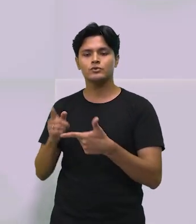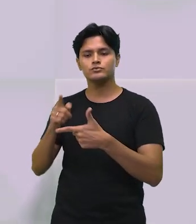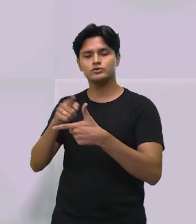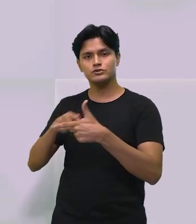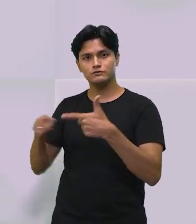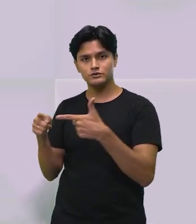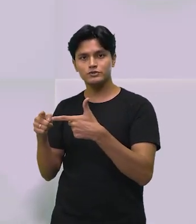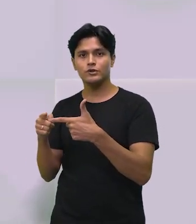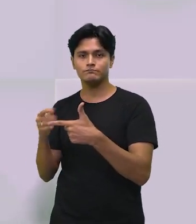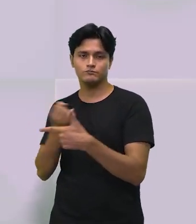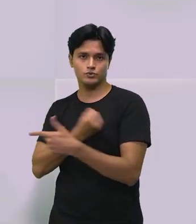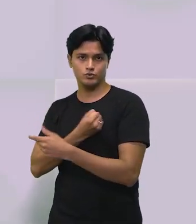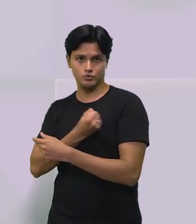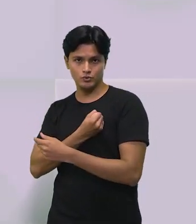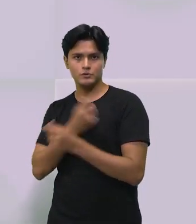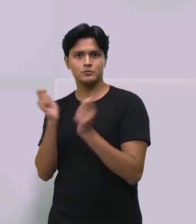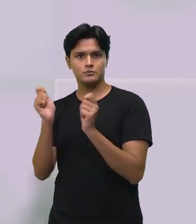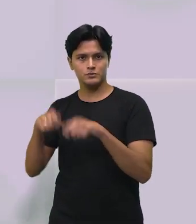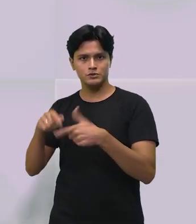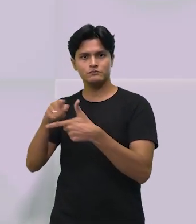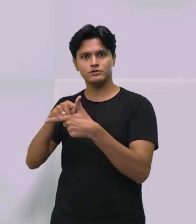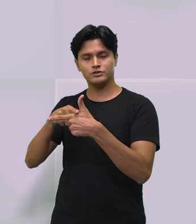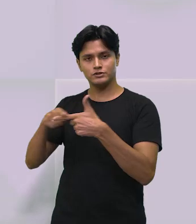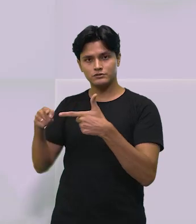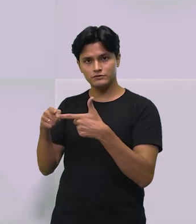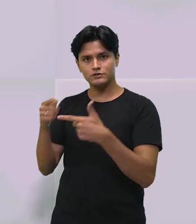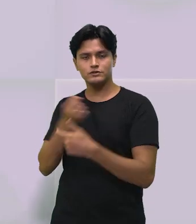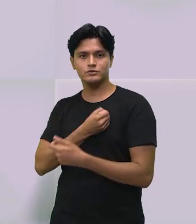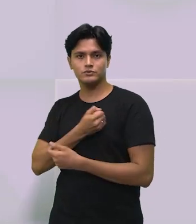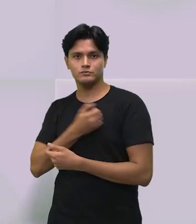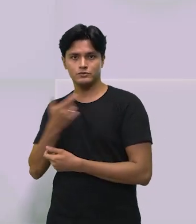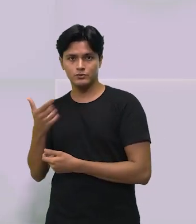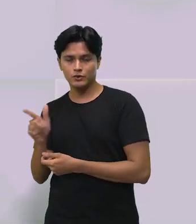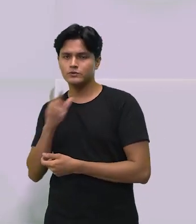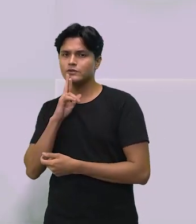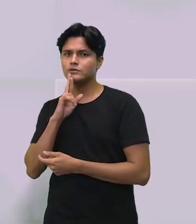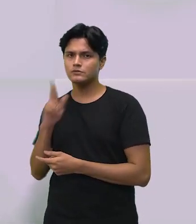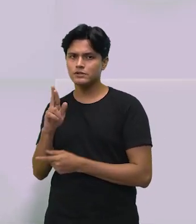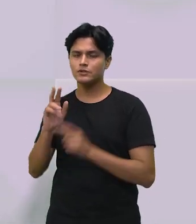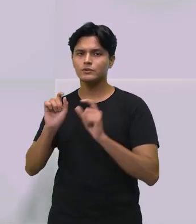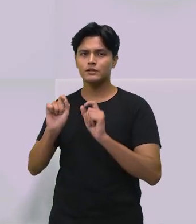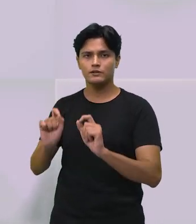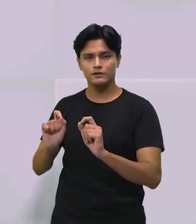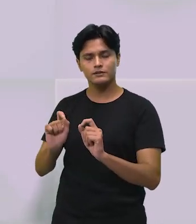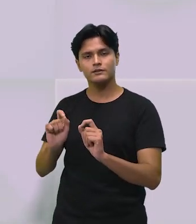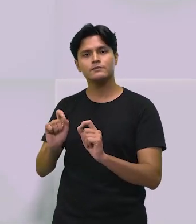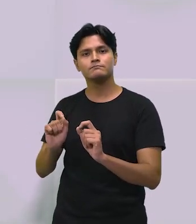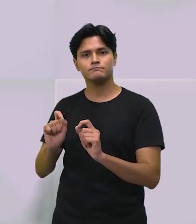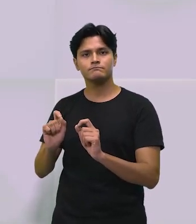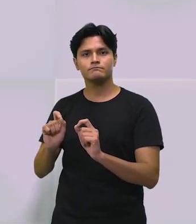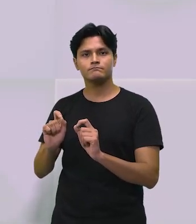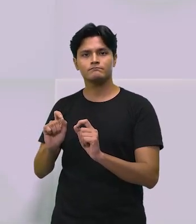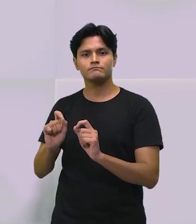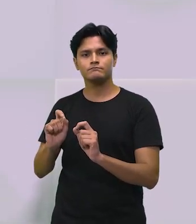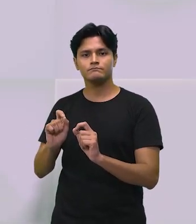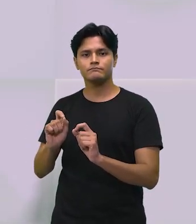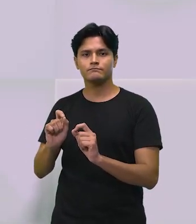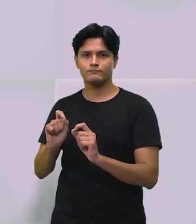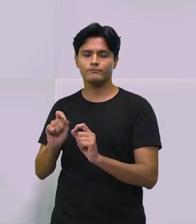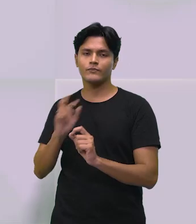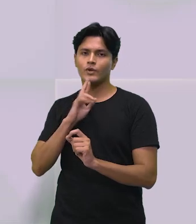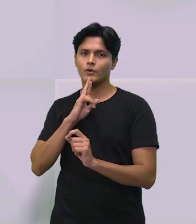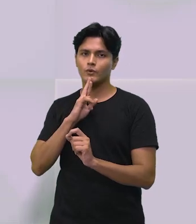que você vai dividir um certo número por ele e o resultado, tá? Vai ter que deixar lá na sua